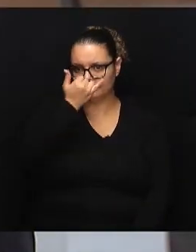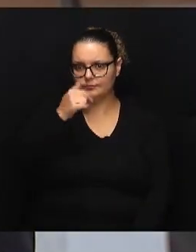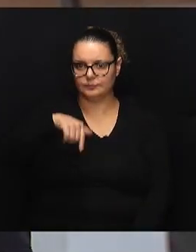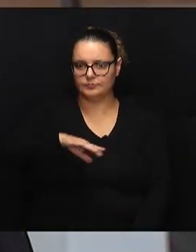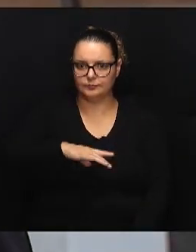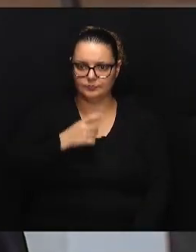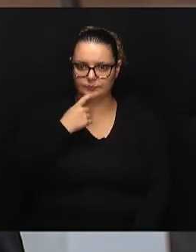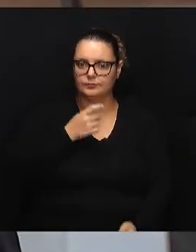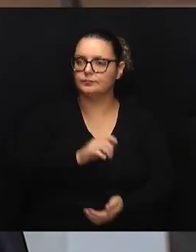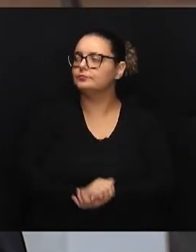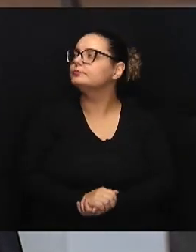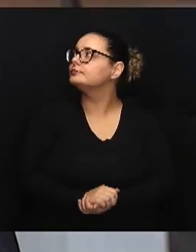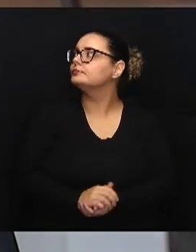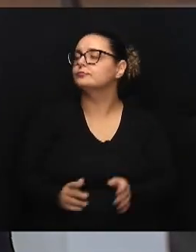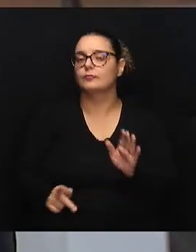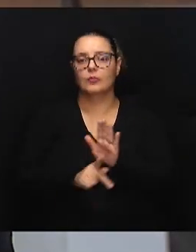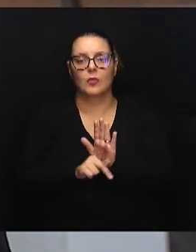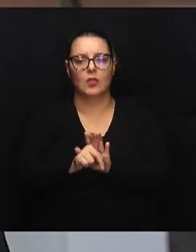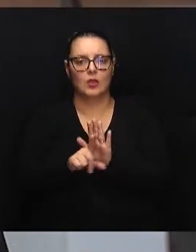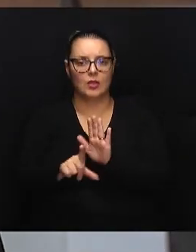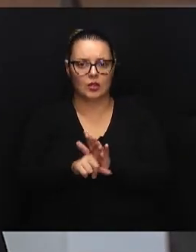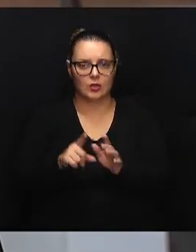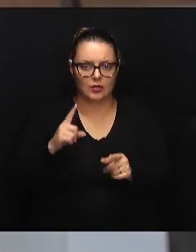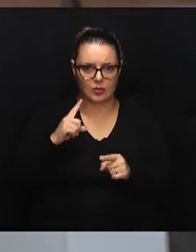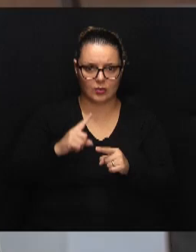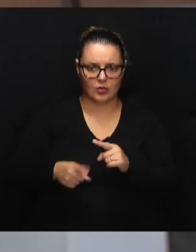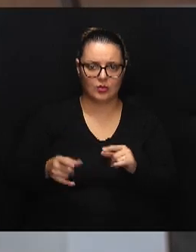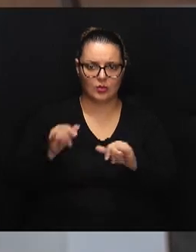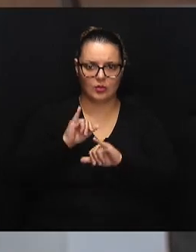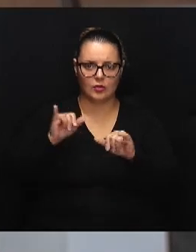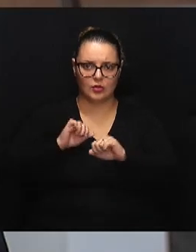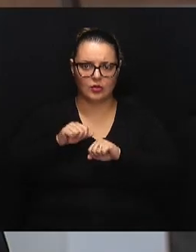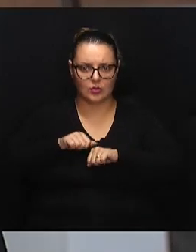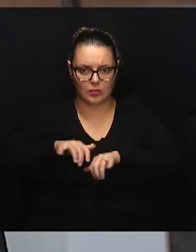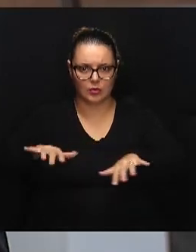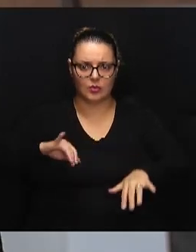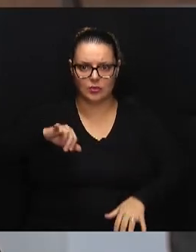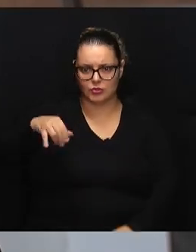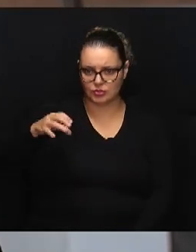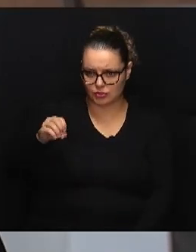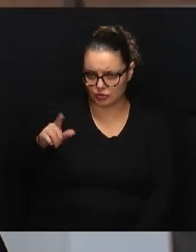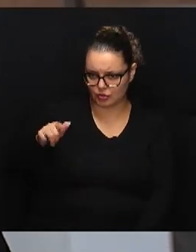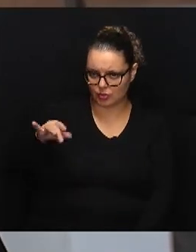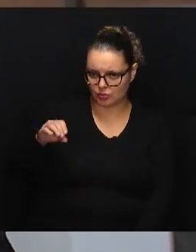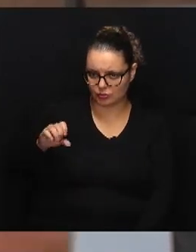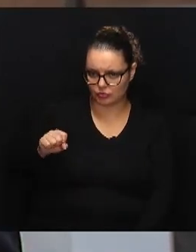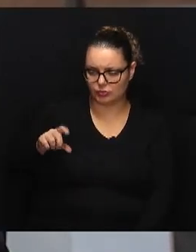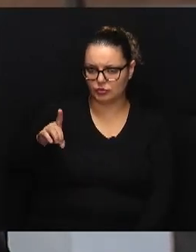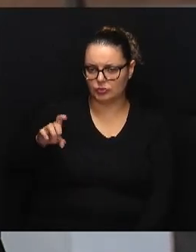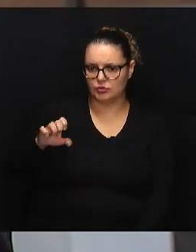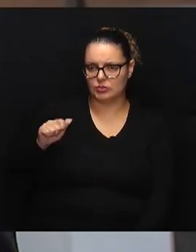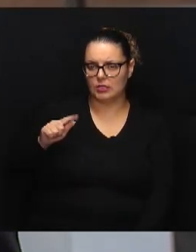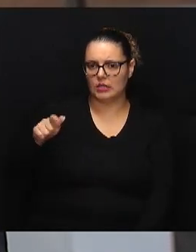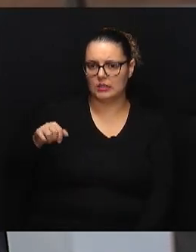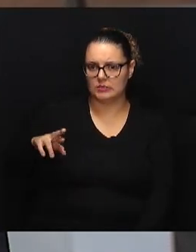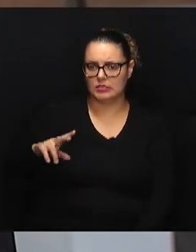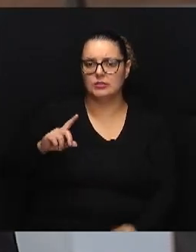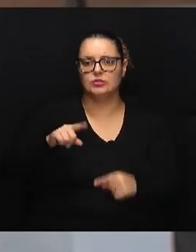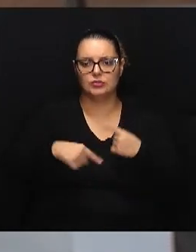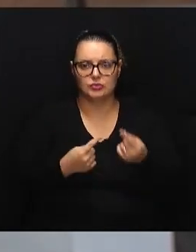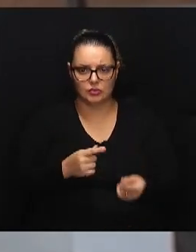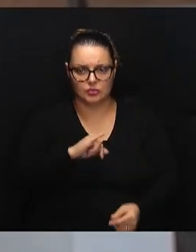projeto de lei para proibir a publicidade dos jogos de azar de outros jogos